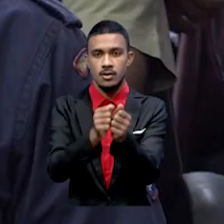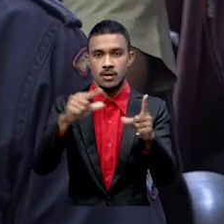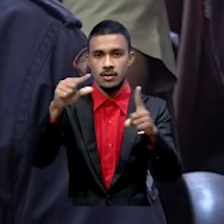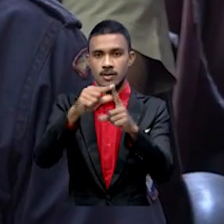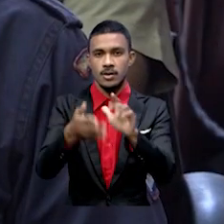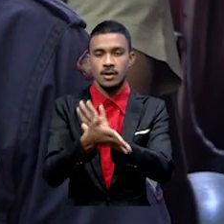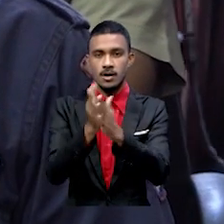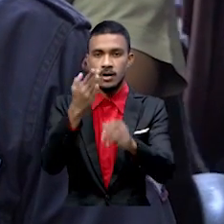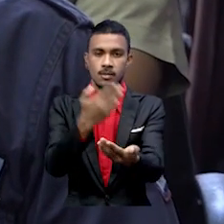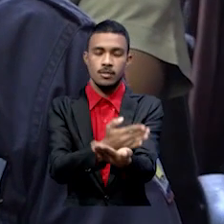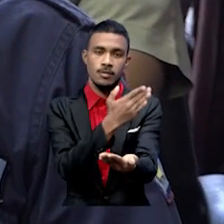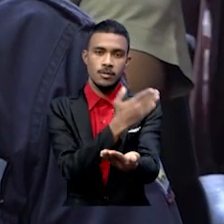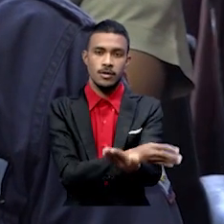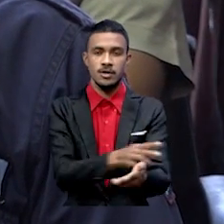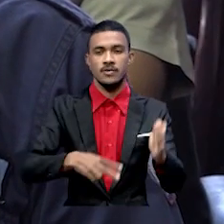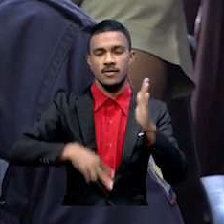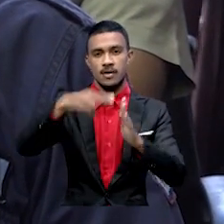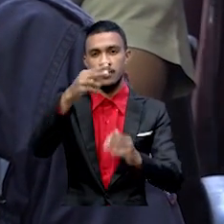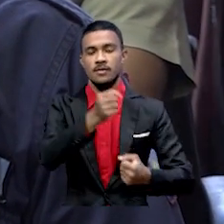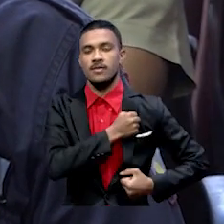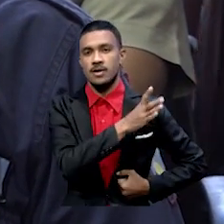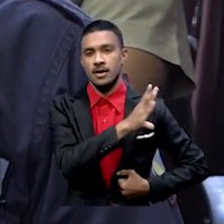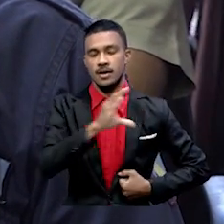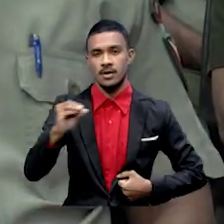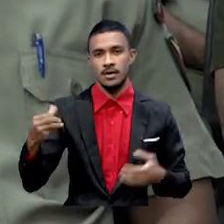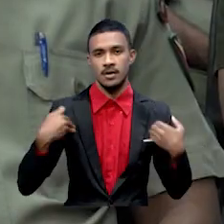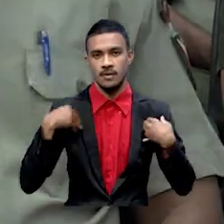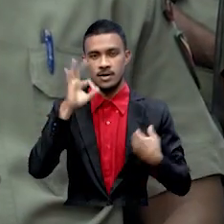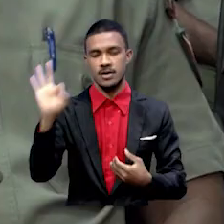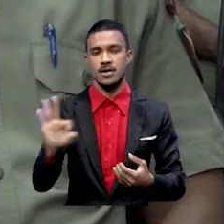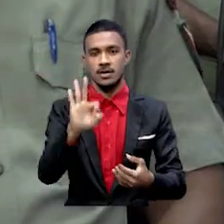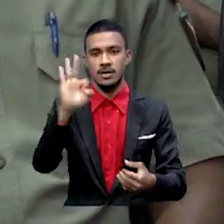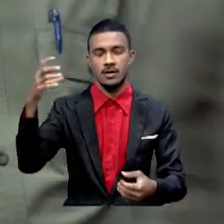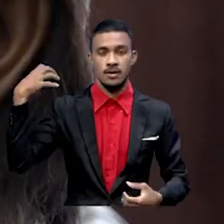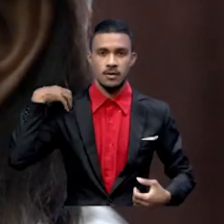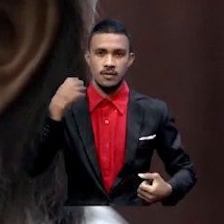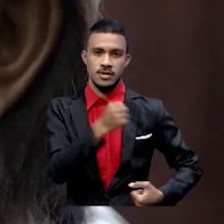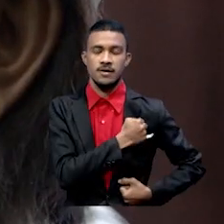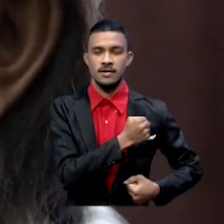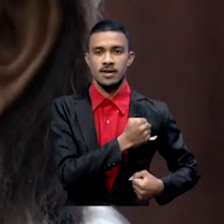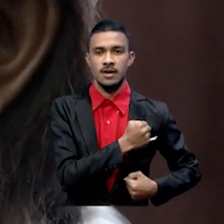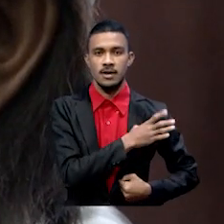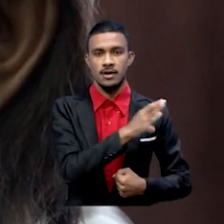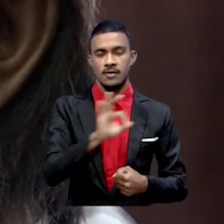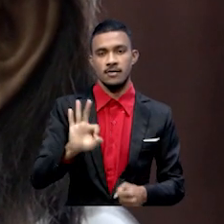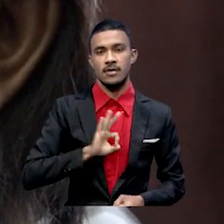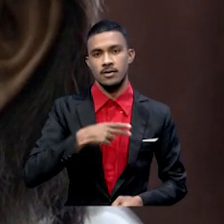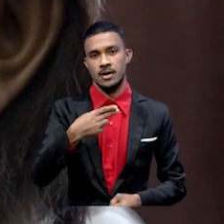Raburas Valor Falentil Nian e a processo de reconstrução nacional, sextané e a quartel-general FFDTL Fatu